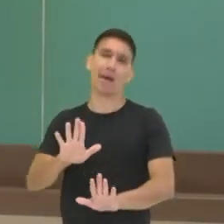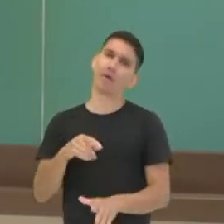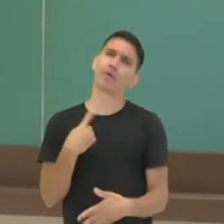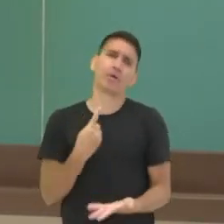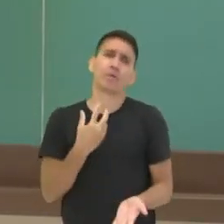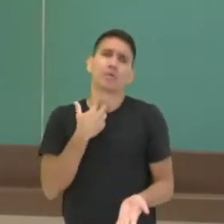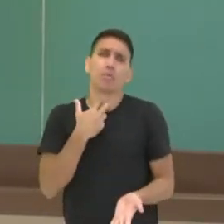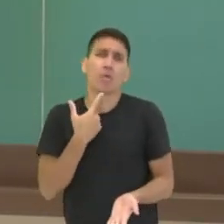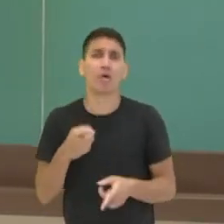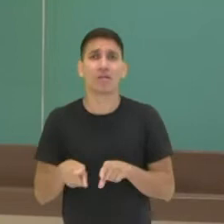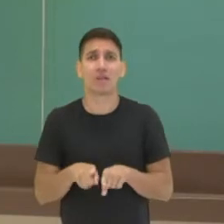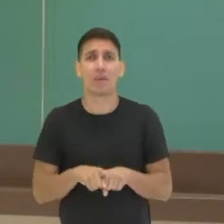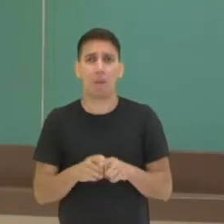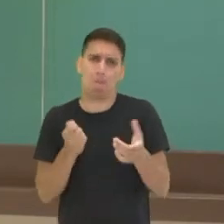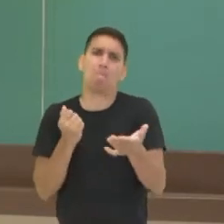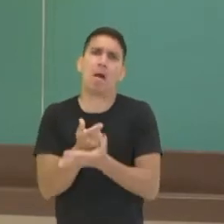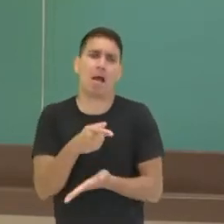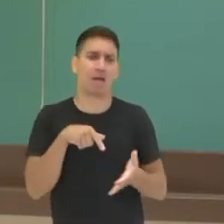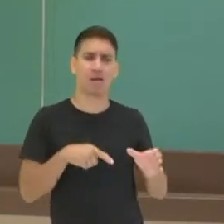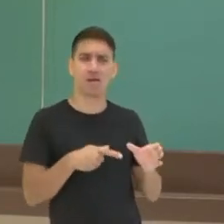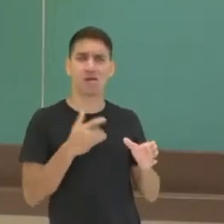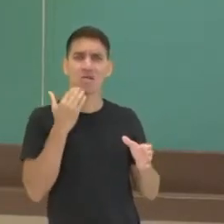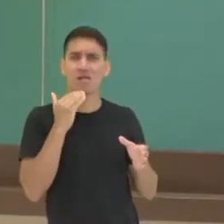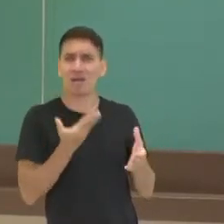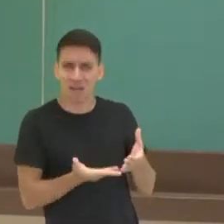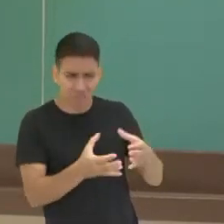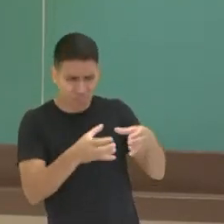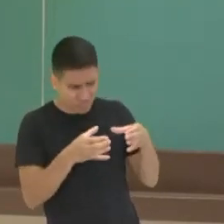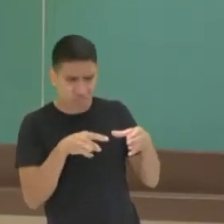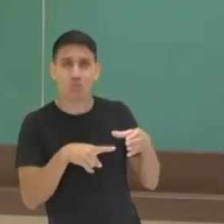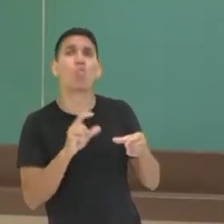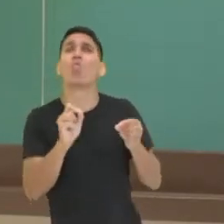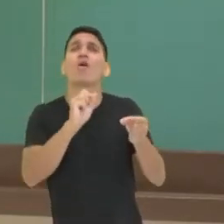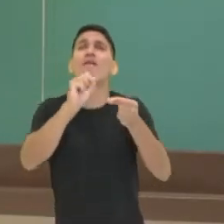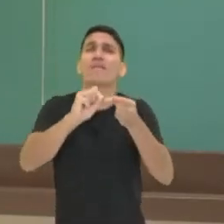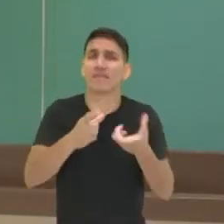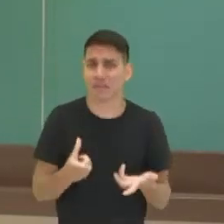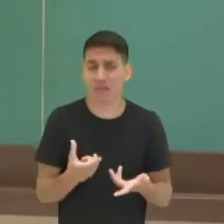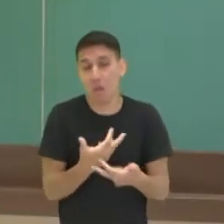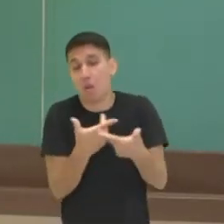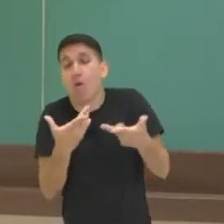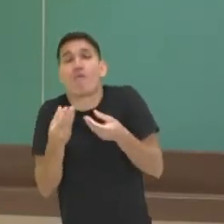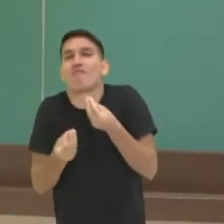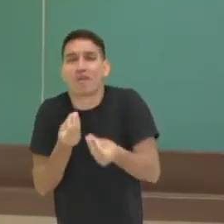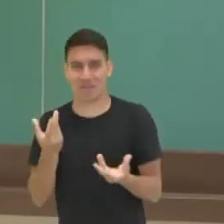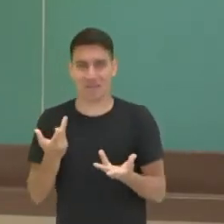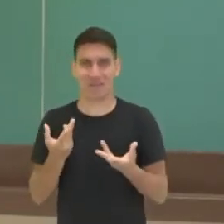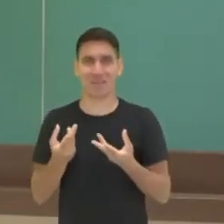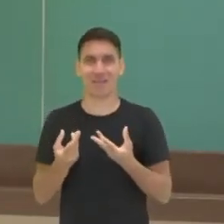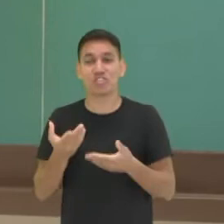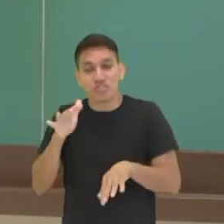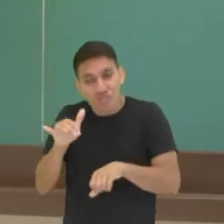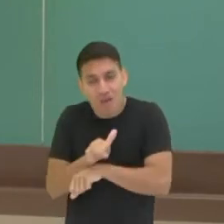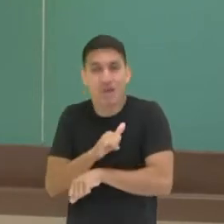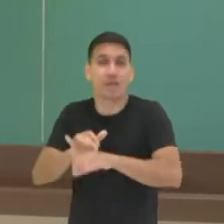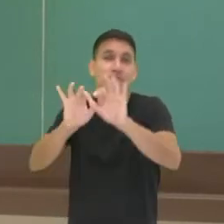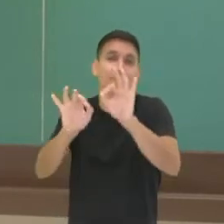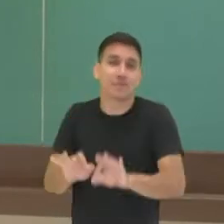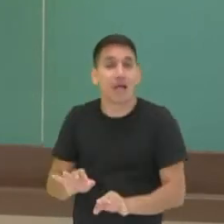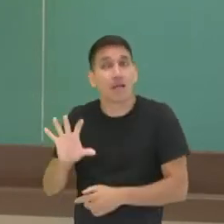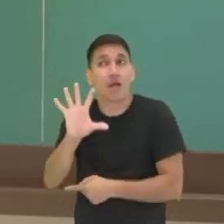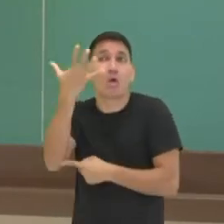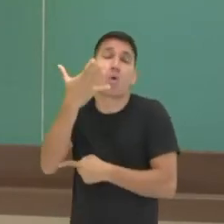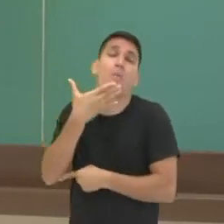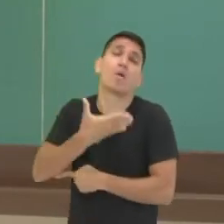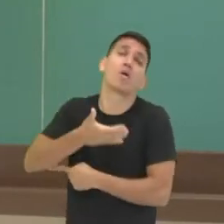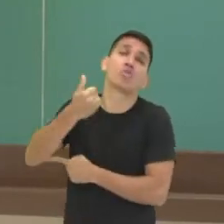custas do prejuízo. Então bate aquela dúvida realmente o que fazer, de que forma fazer a abordagem para solucionar esse conflito da melhor